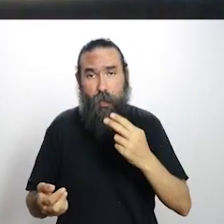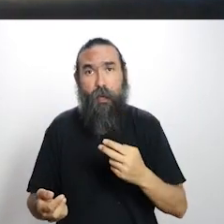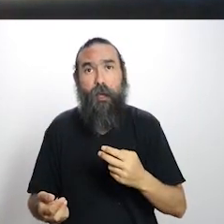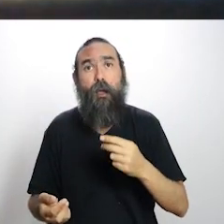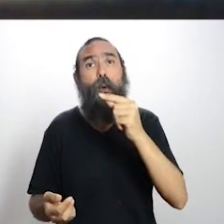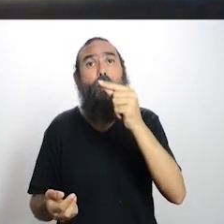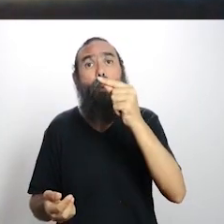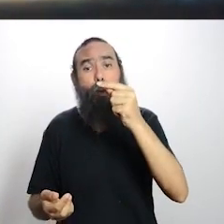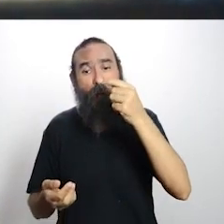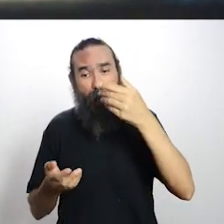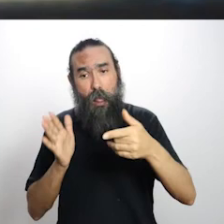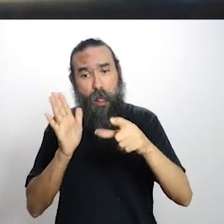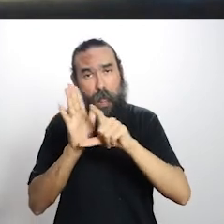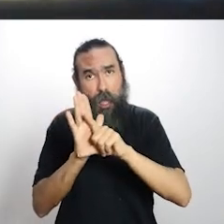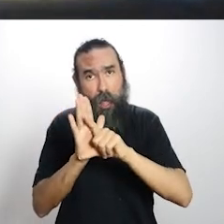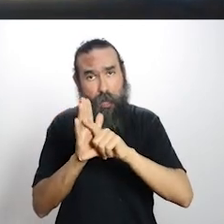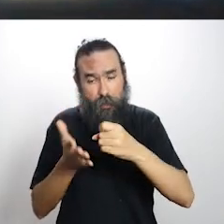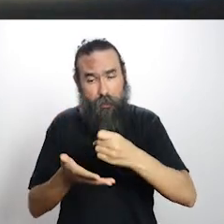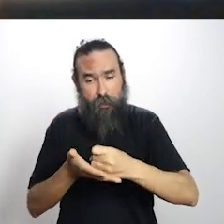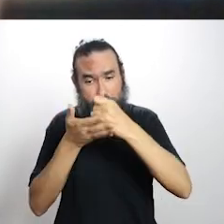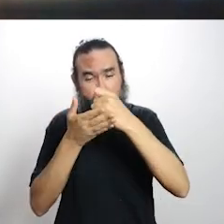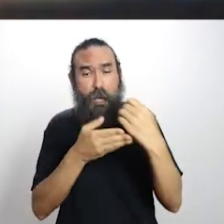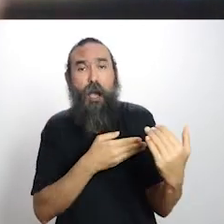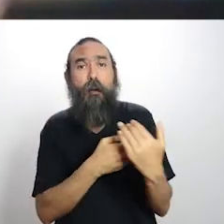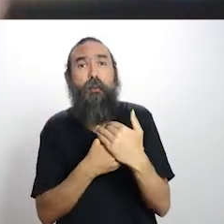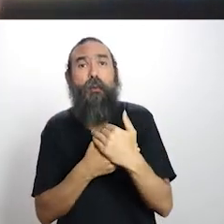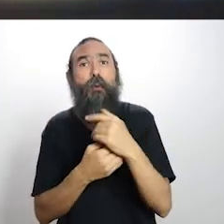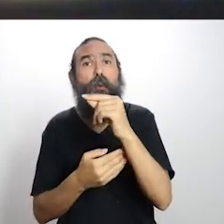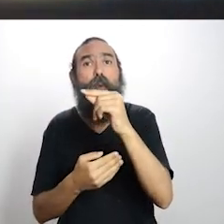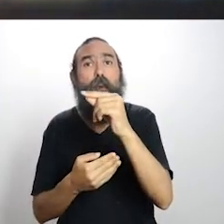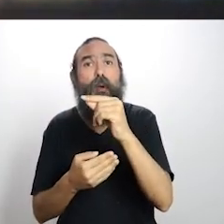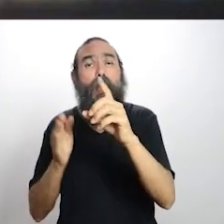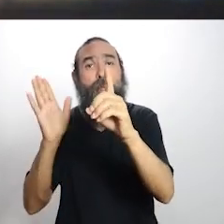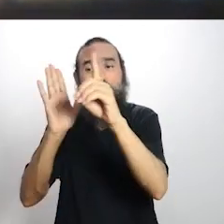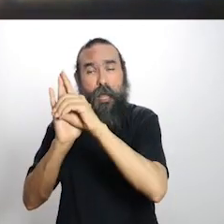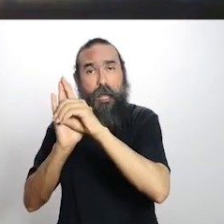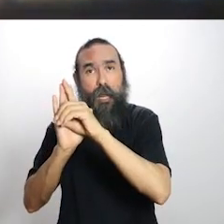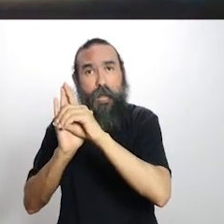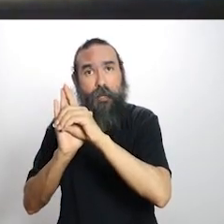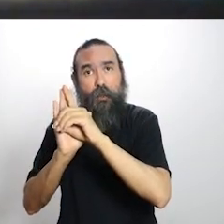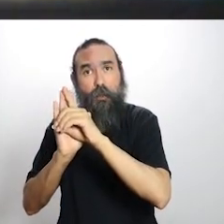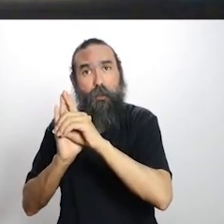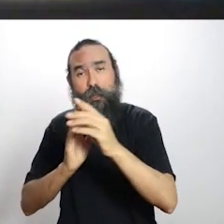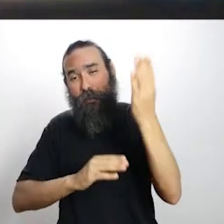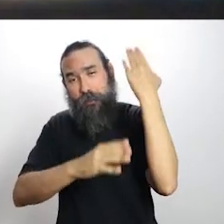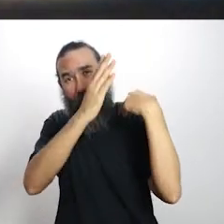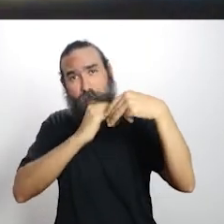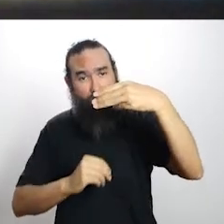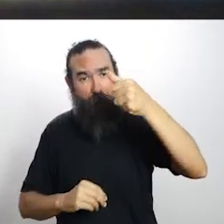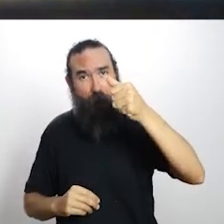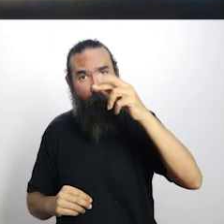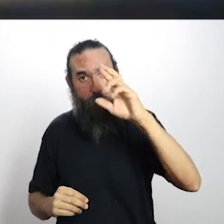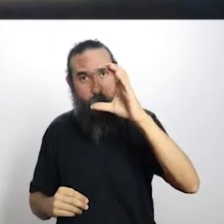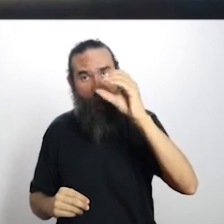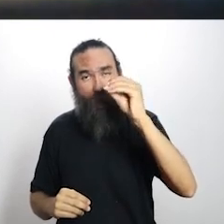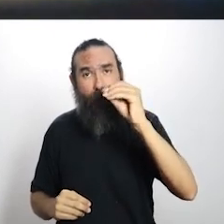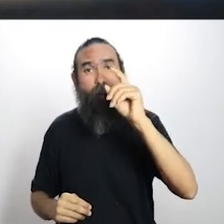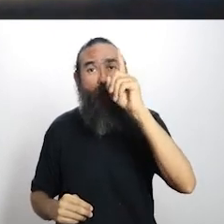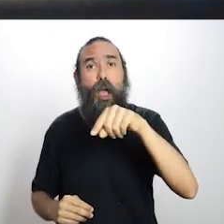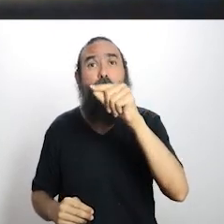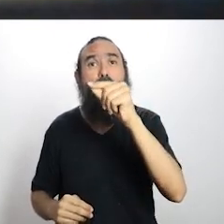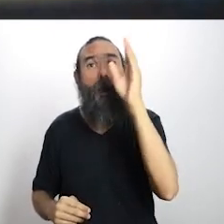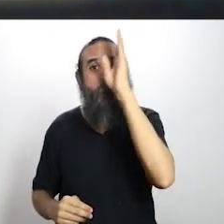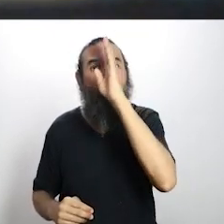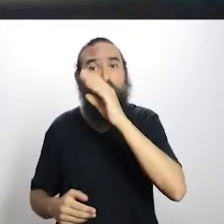amparada por três leis ela é amparada pelo decreto 6 de 20 de março que é quando o Brasil assume o estado de